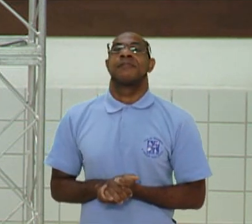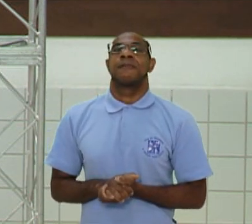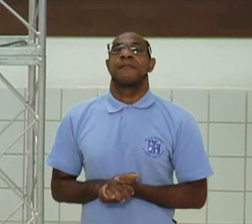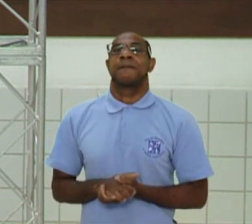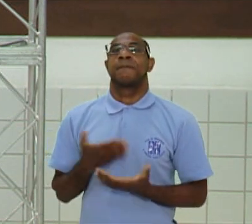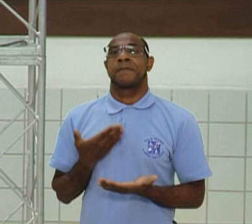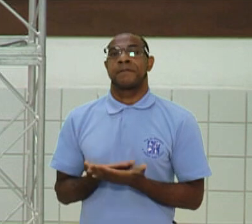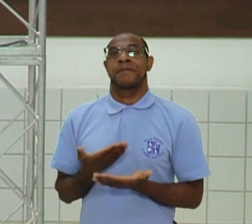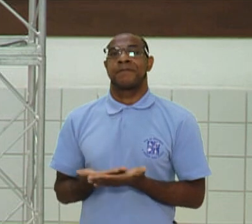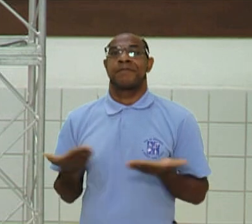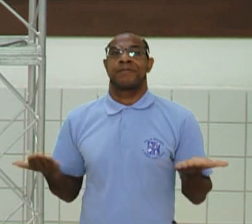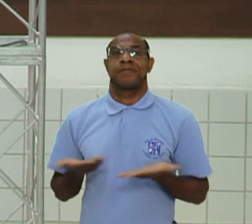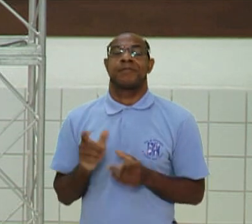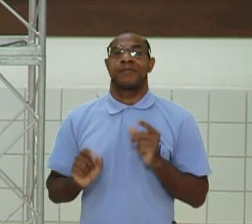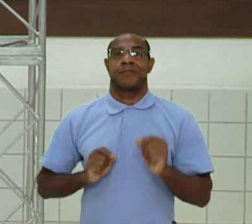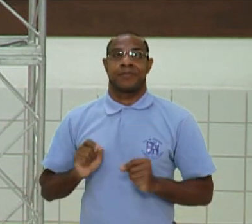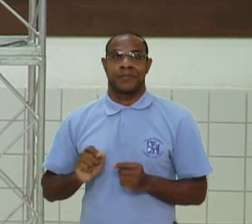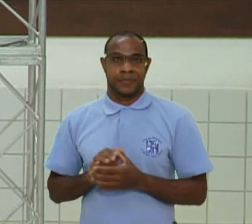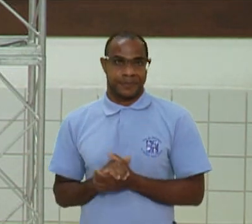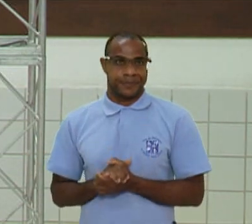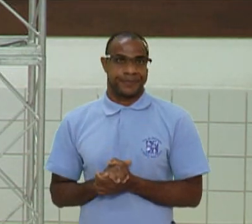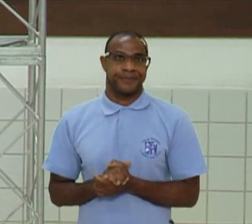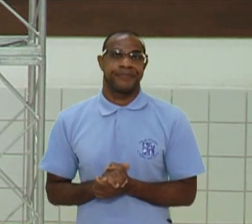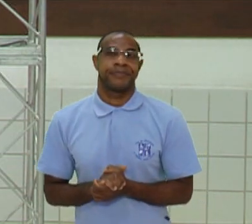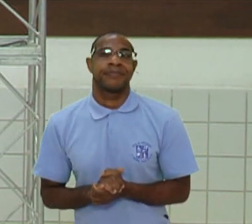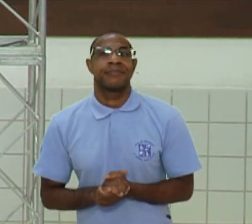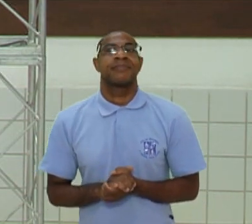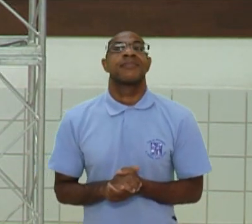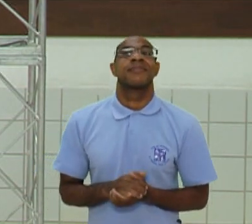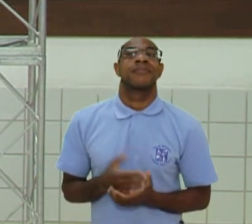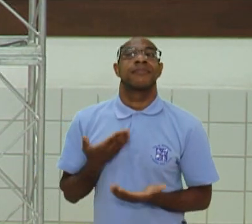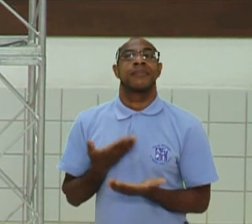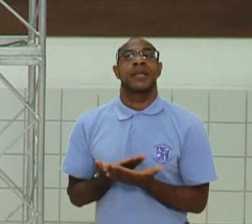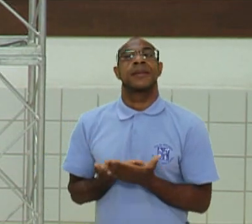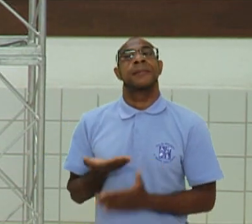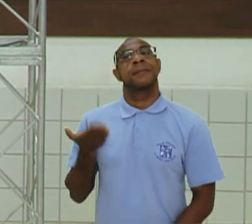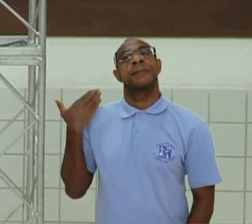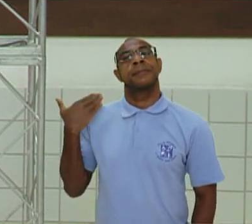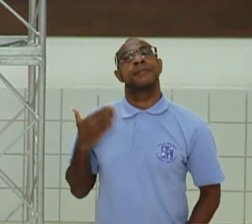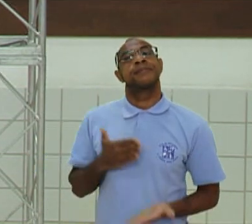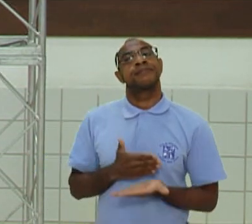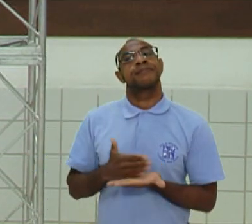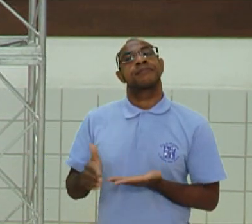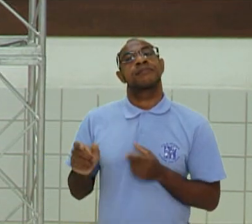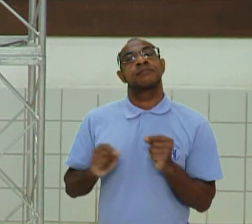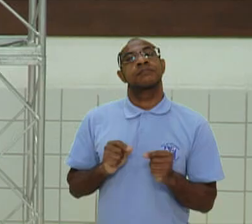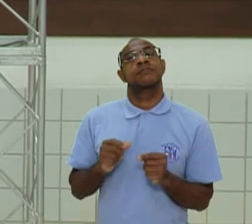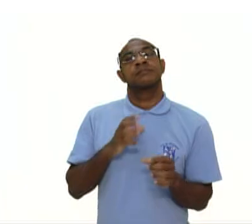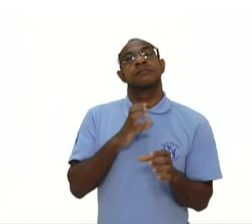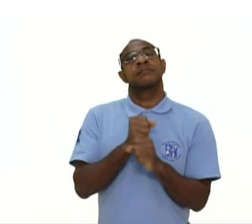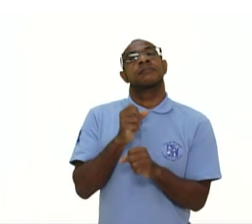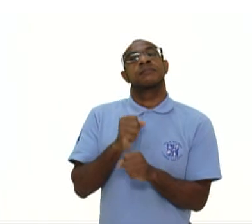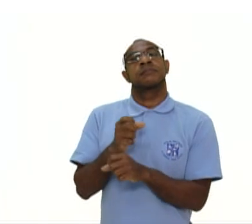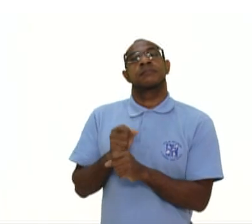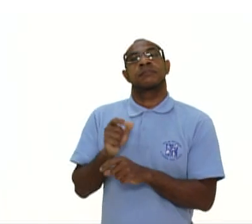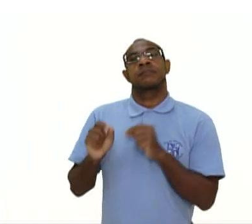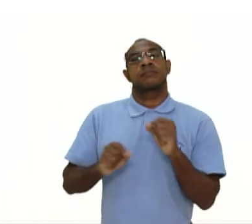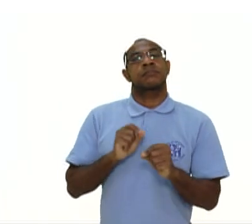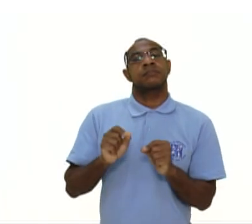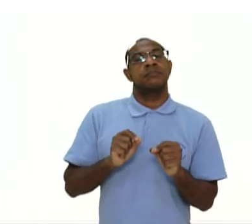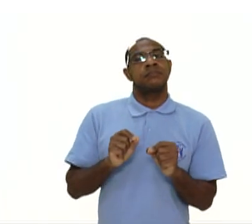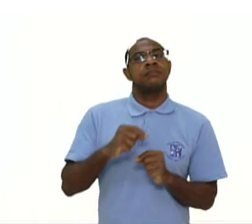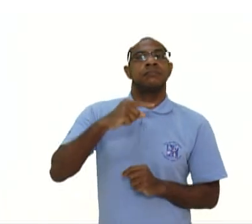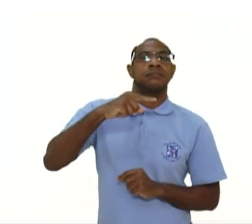lá para a nossa aula de hoje então? O que vimos na aula passada? Nós iniciamos as operações com